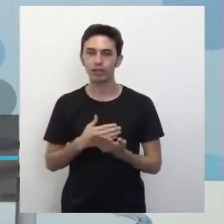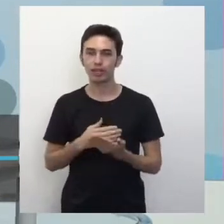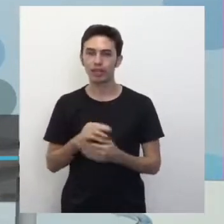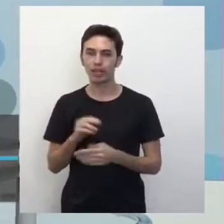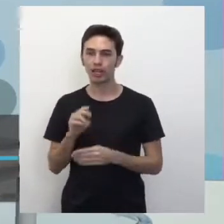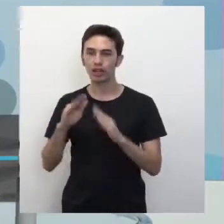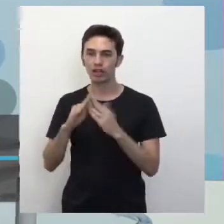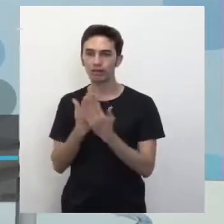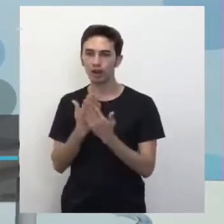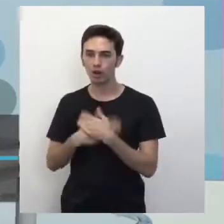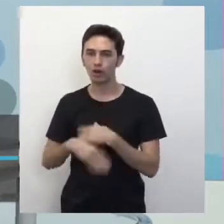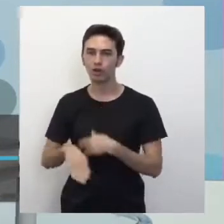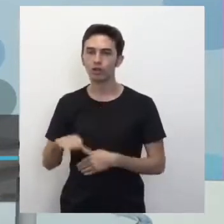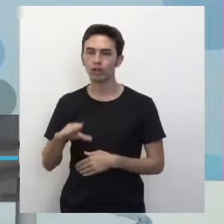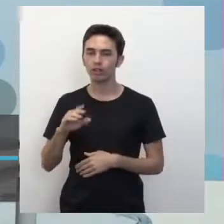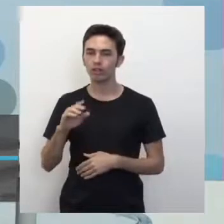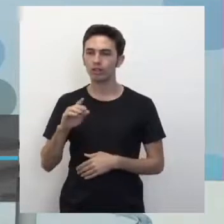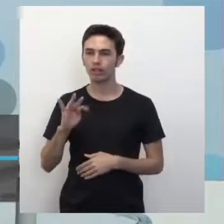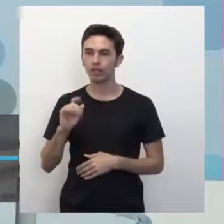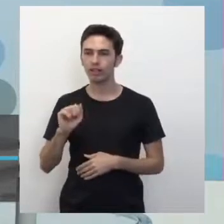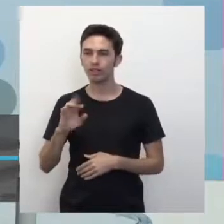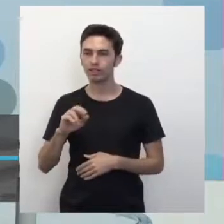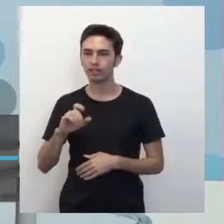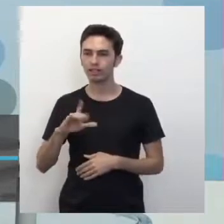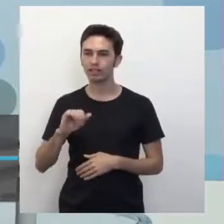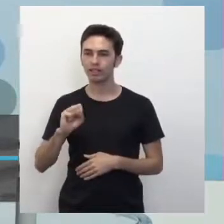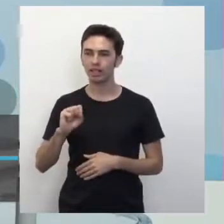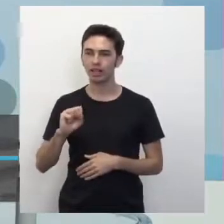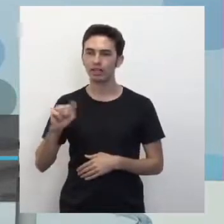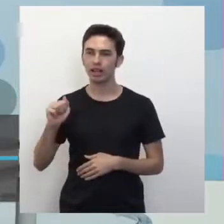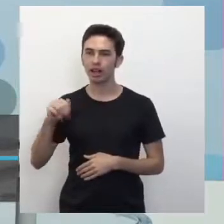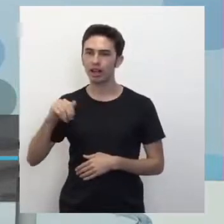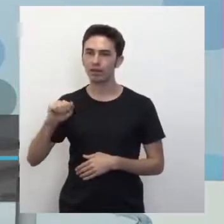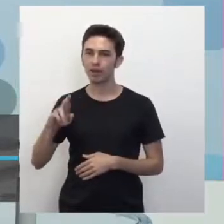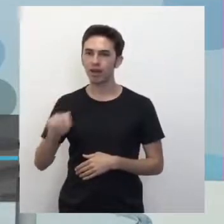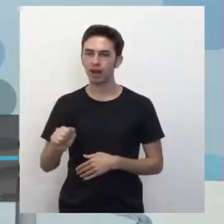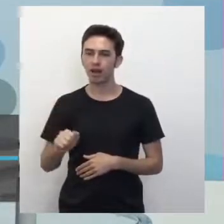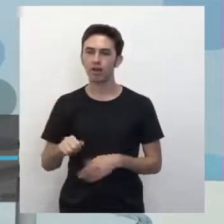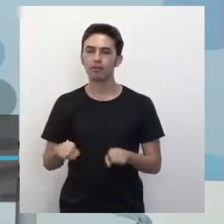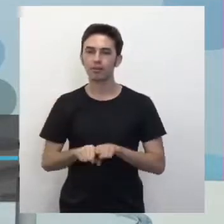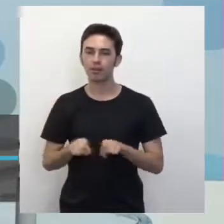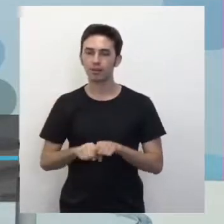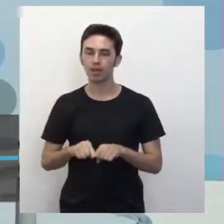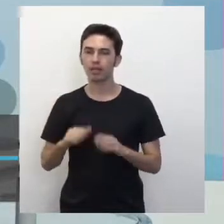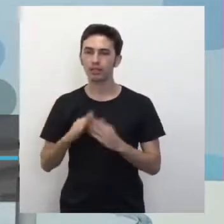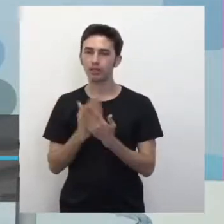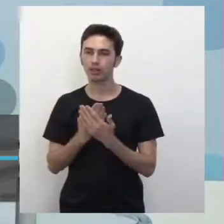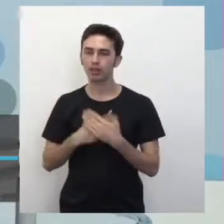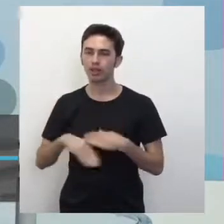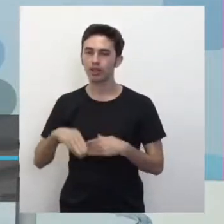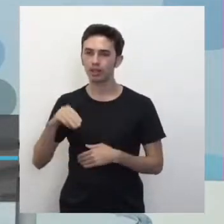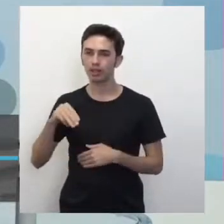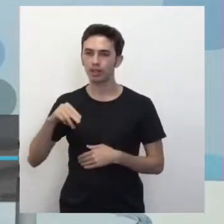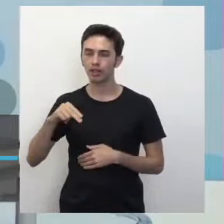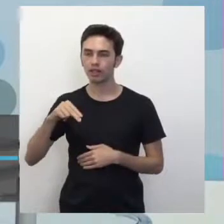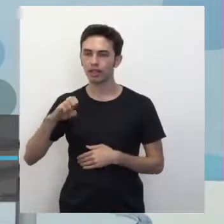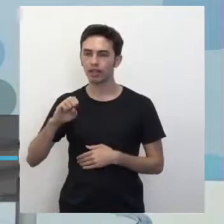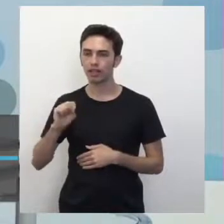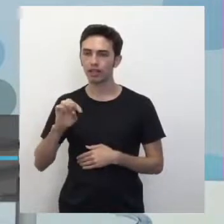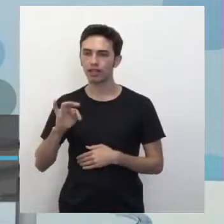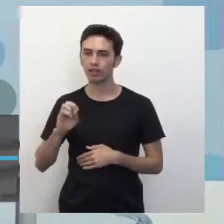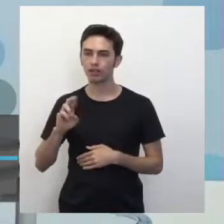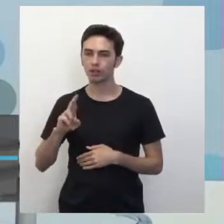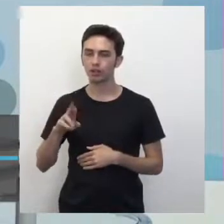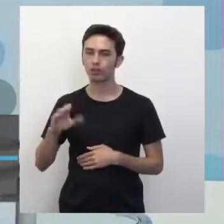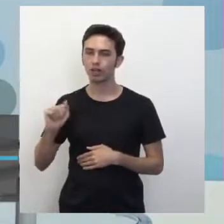colégios, o Ricardo do Colégio Tarsila do Amaral, o professor Joel, né, do Colégio Nestor de Camargo, o João Carlos lá do Franca Franque,